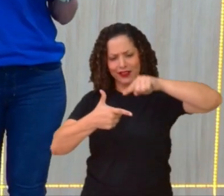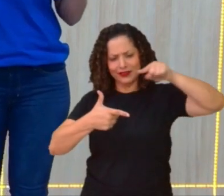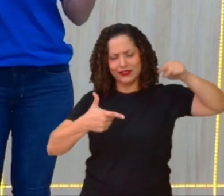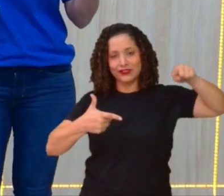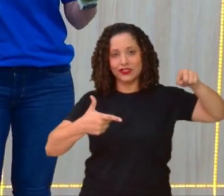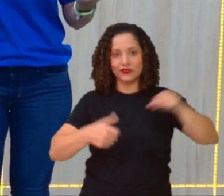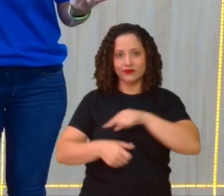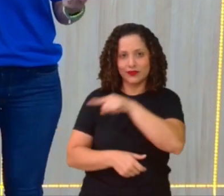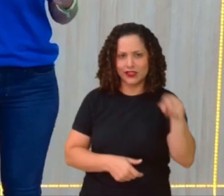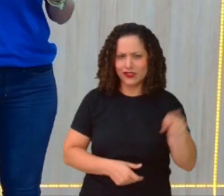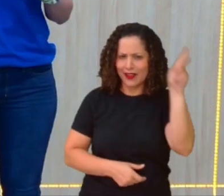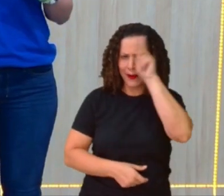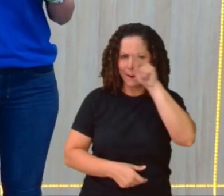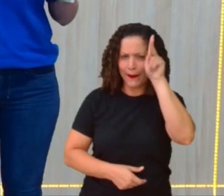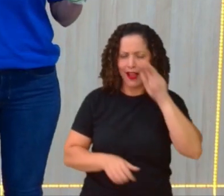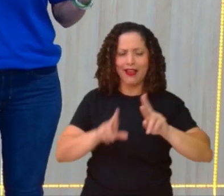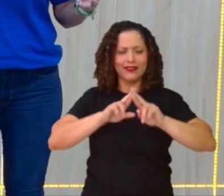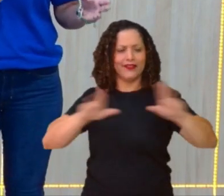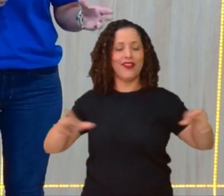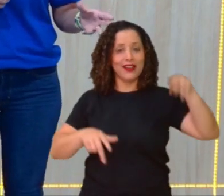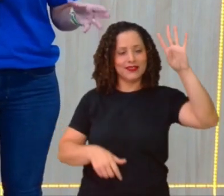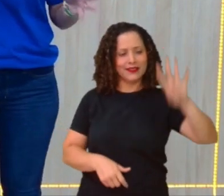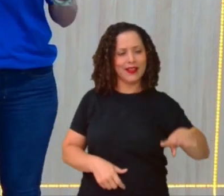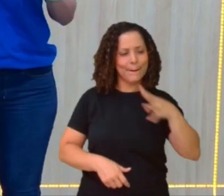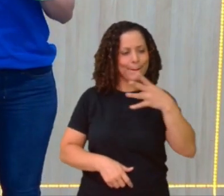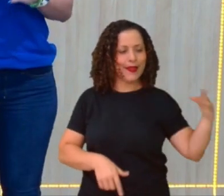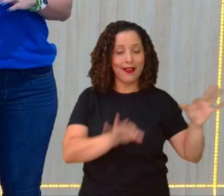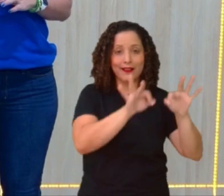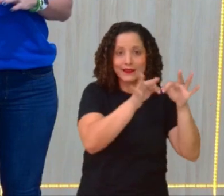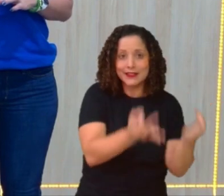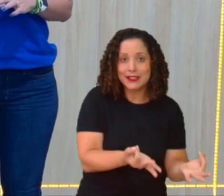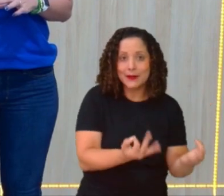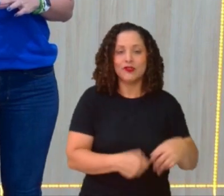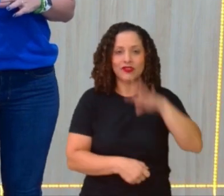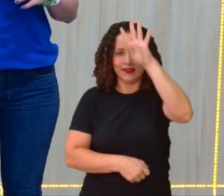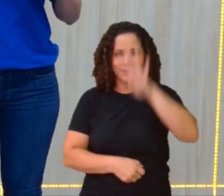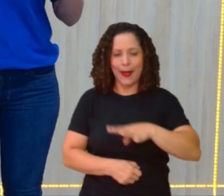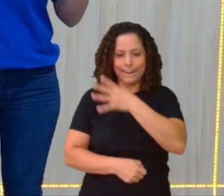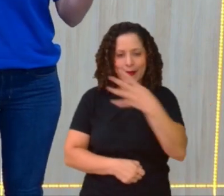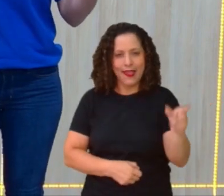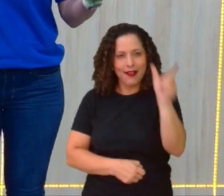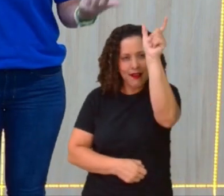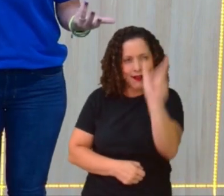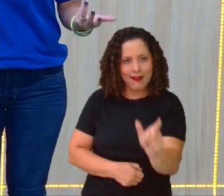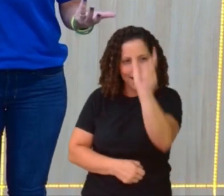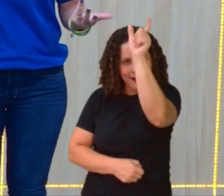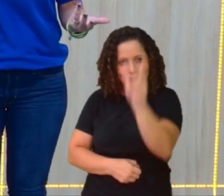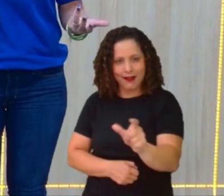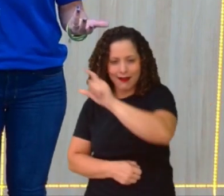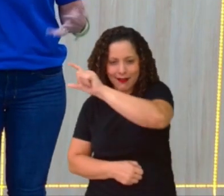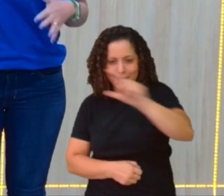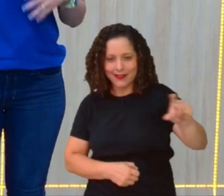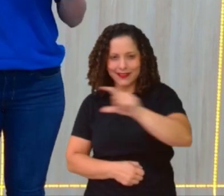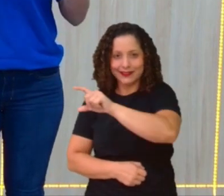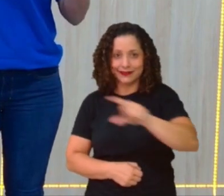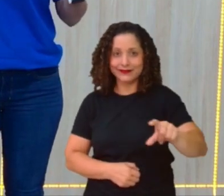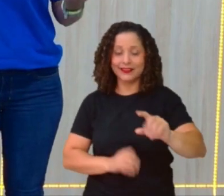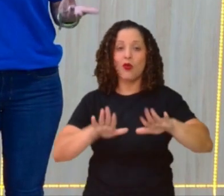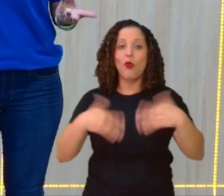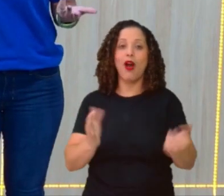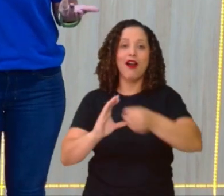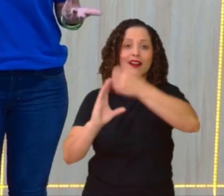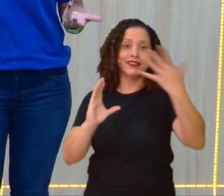Estão lembrados qual a diferença de tabela simples, tabela de dupla entrada? O que é que um gráfico precisa ter? Quais